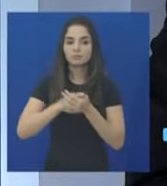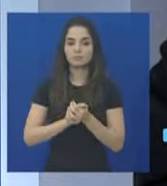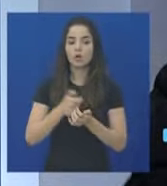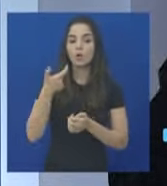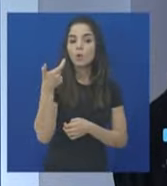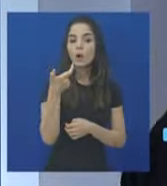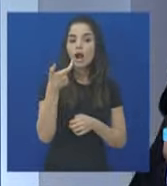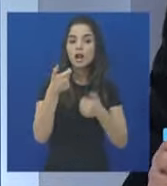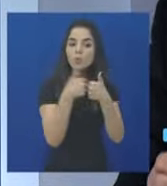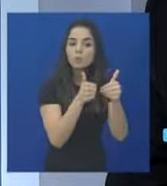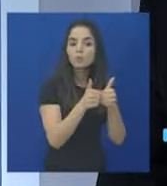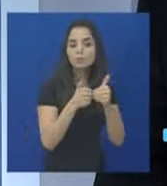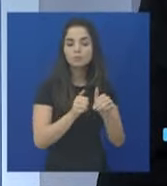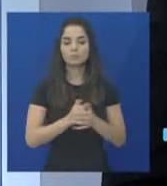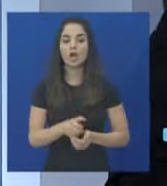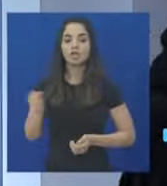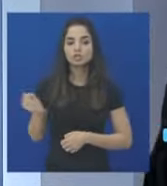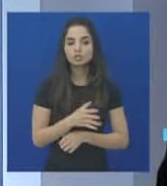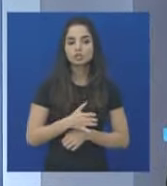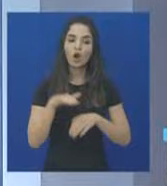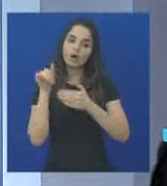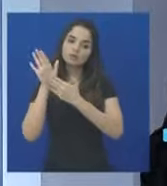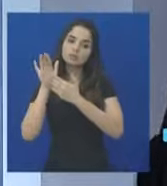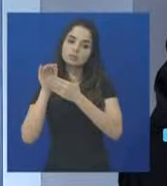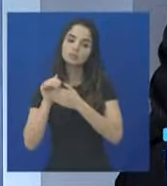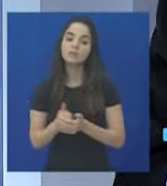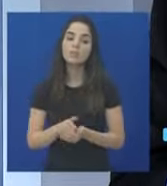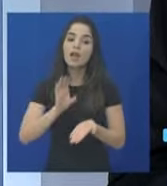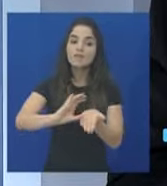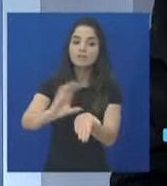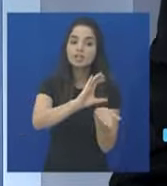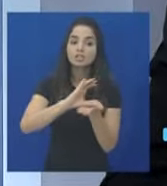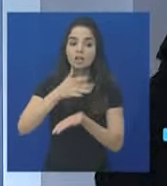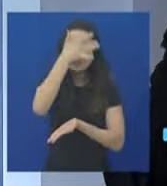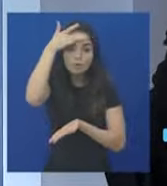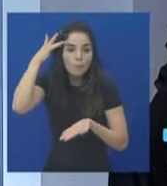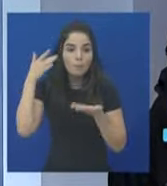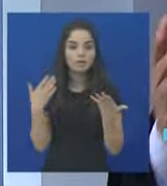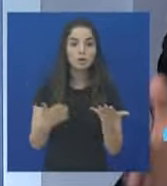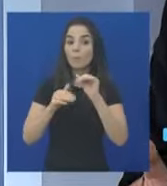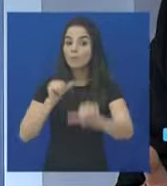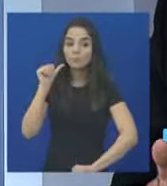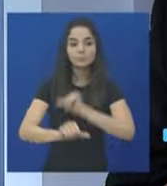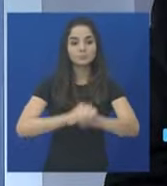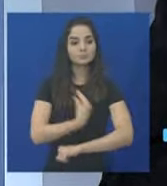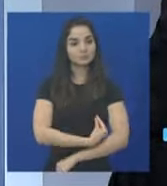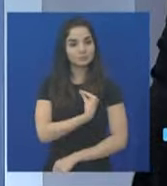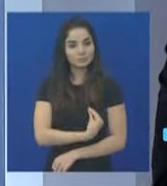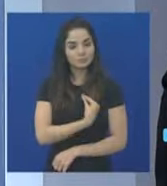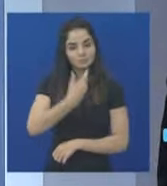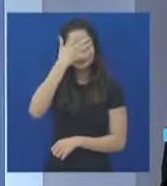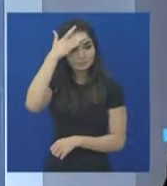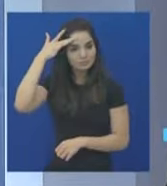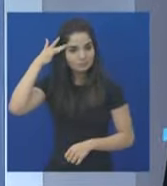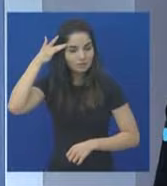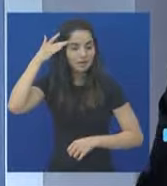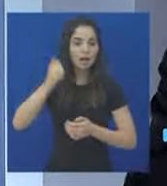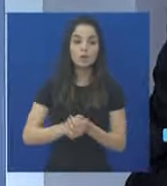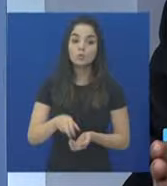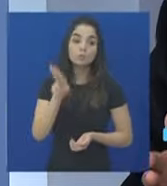cidadão, o novo cidadão. Eu investi no cidadão. Eu mudei a vida das pessoas. Foi aí que nós